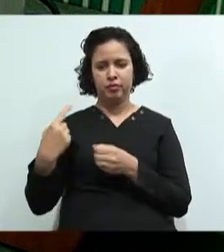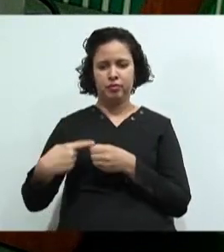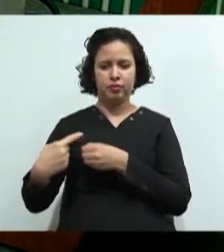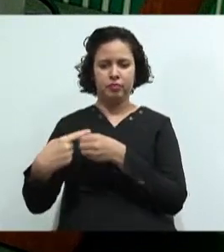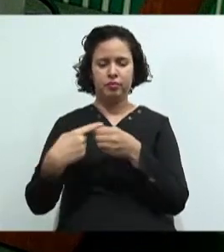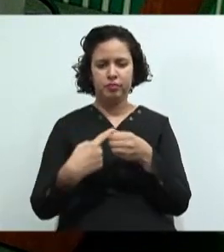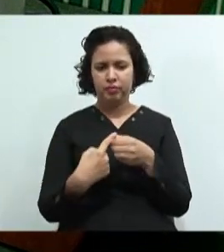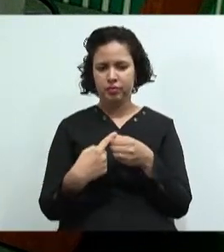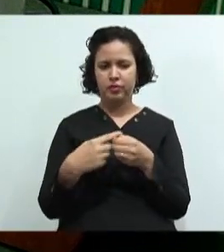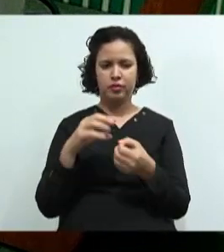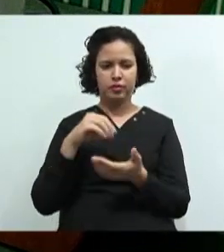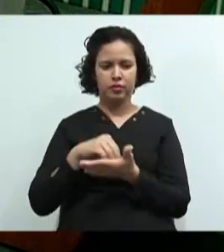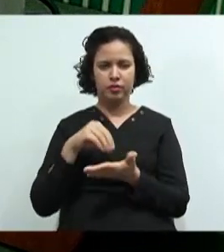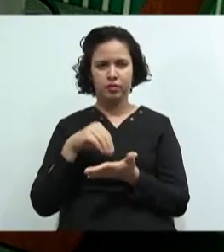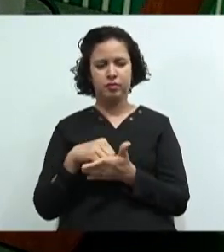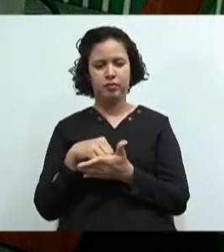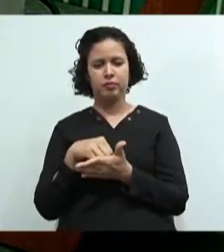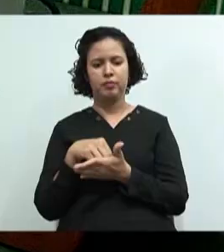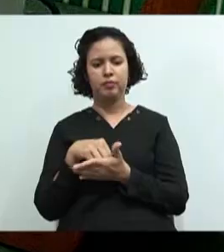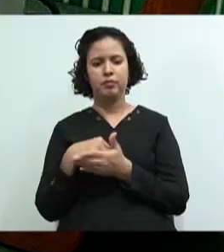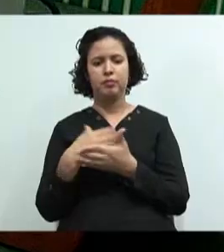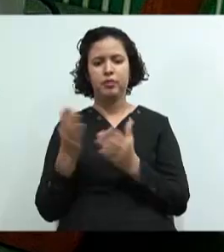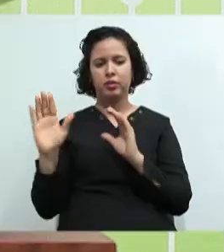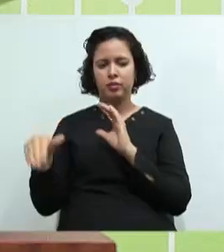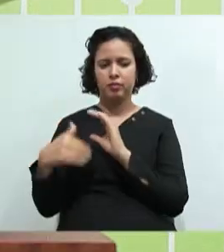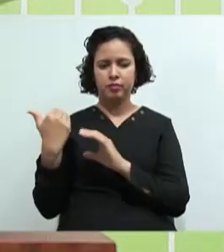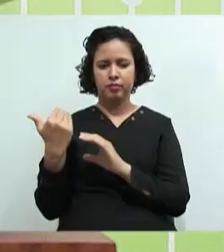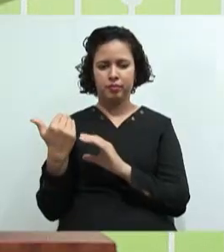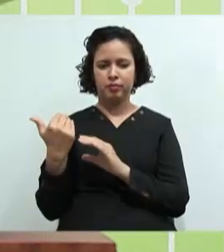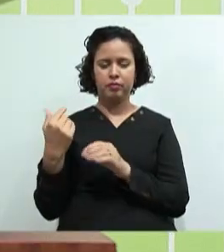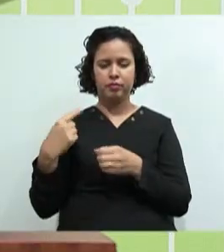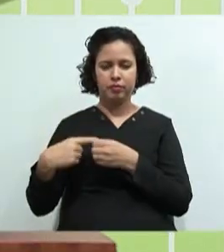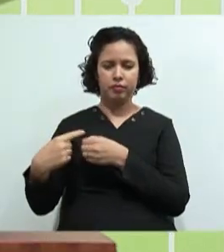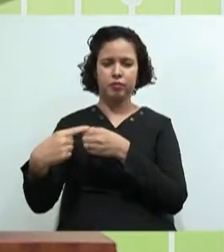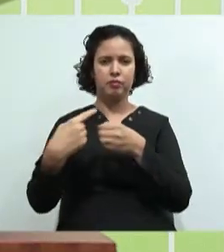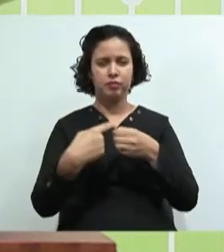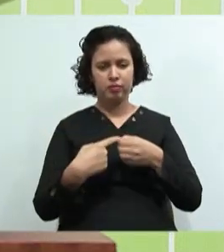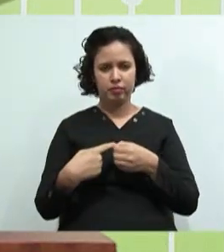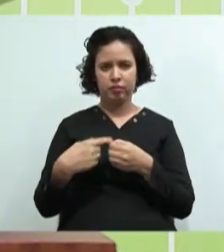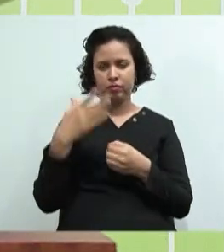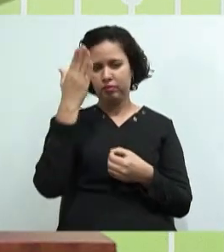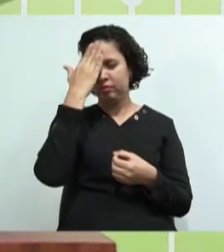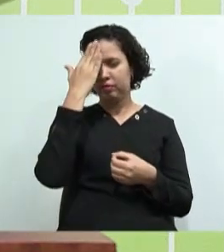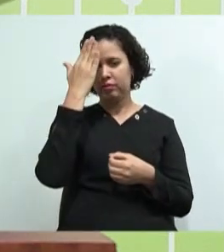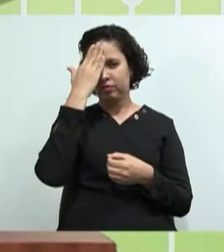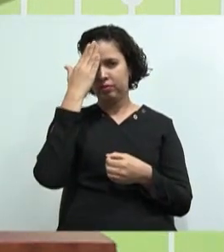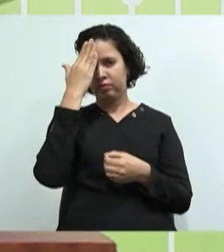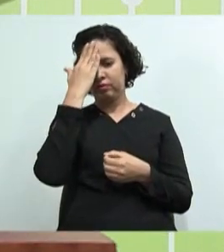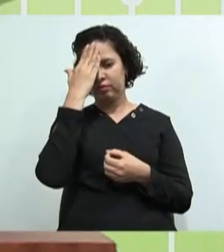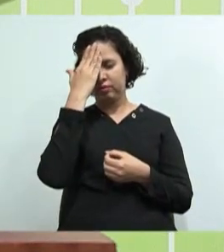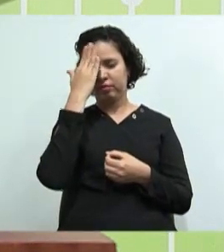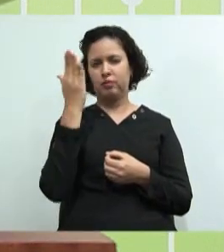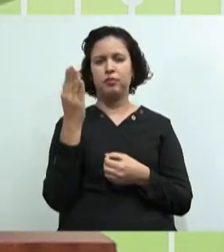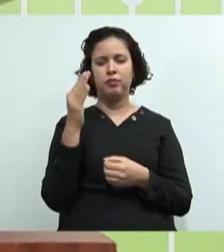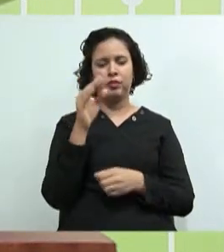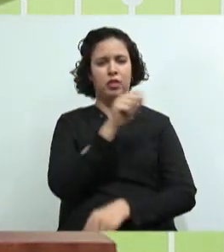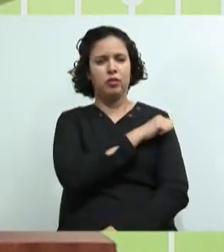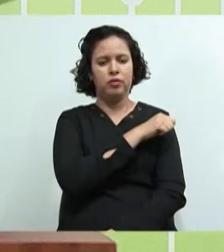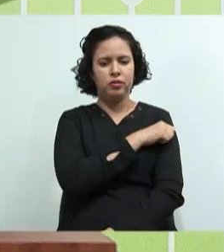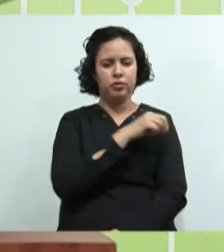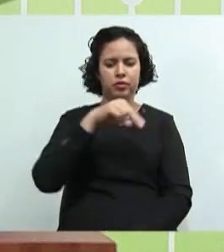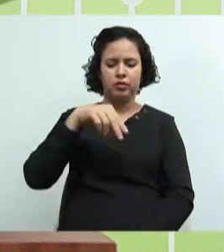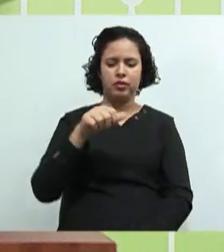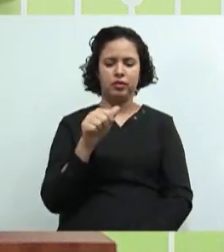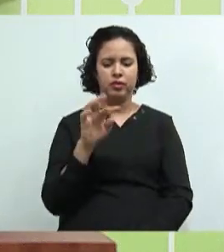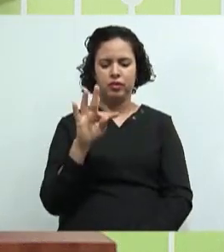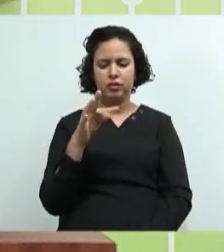Não falou município. Jaime Peixoto de Alencar. Então manda aí depois o município, tá? Para nós sabermos aqui. A aluna Nathalie respondeu muito